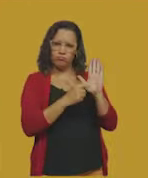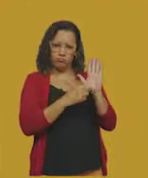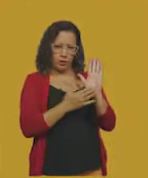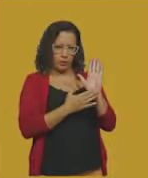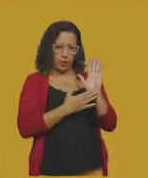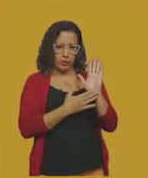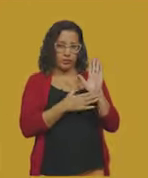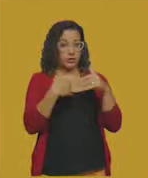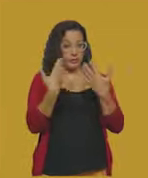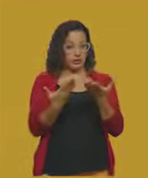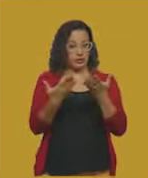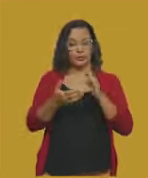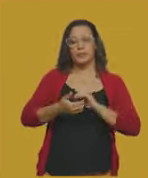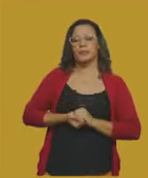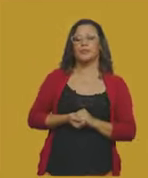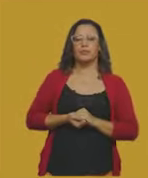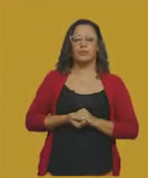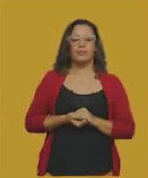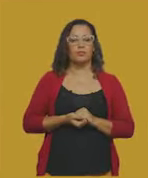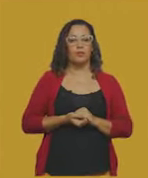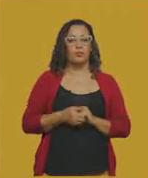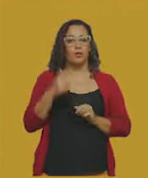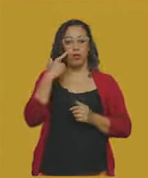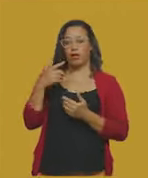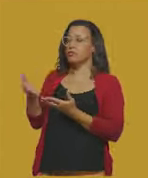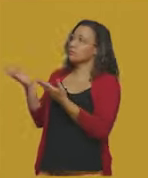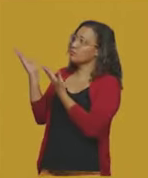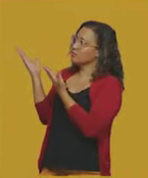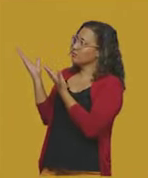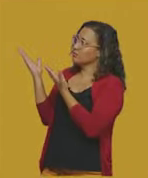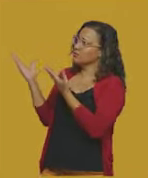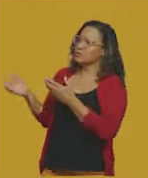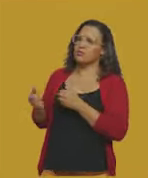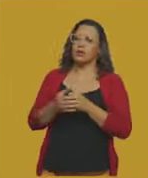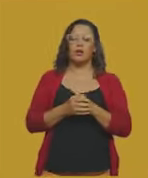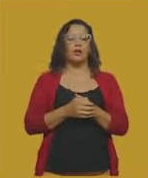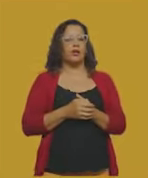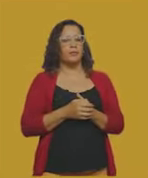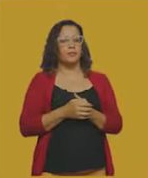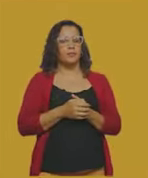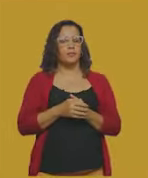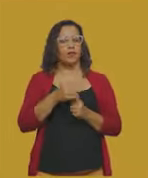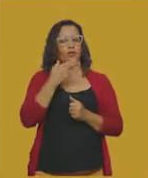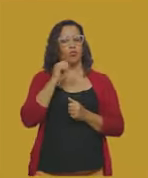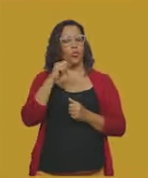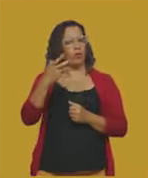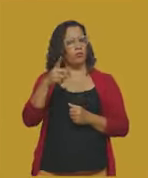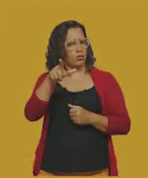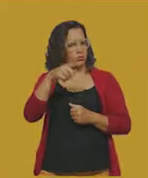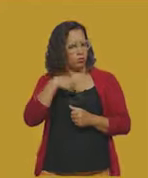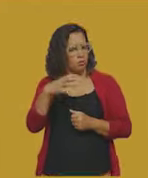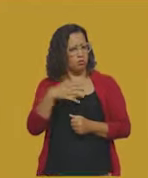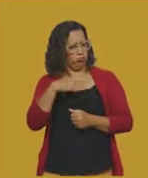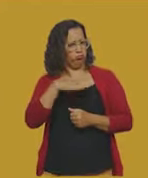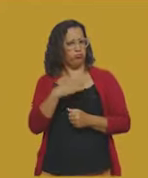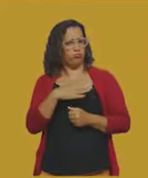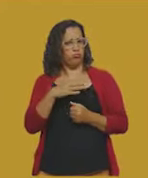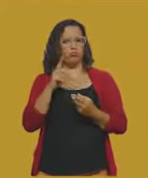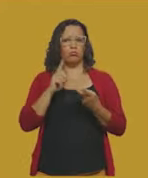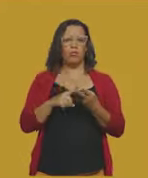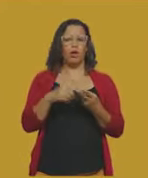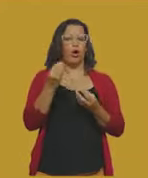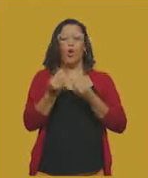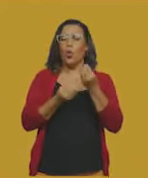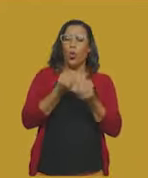então. Nós temos então a ação, o agente, o